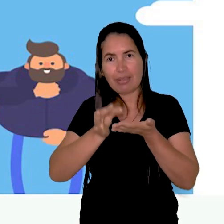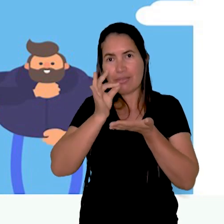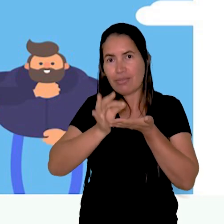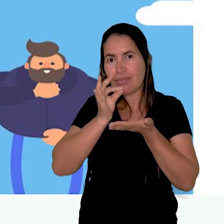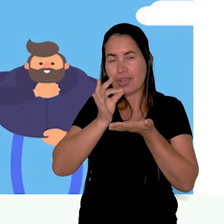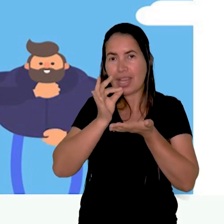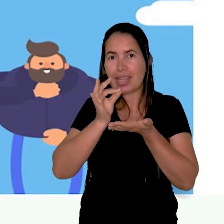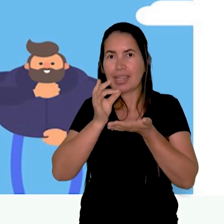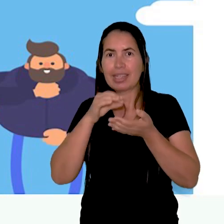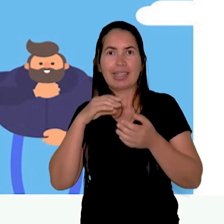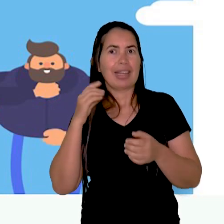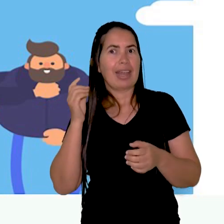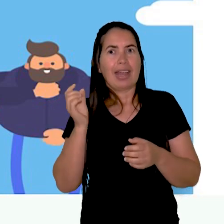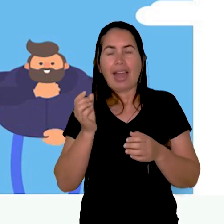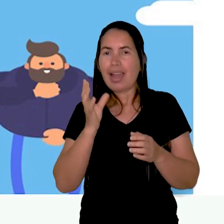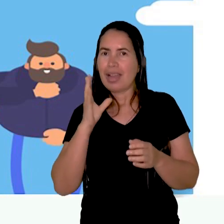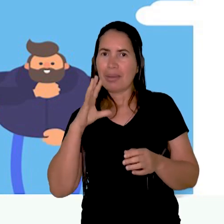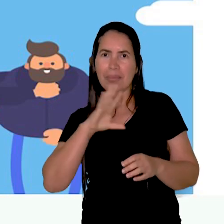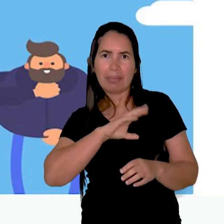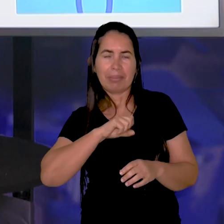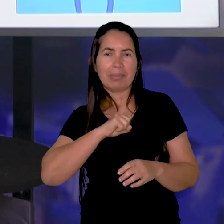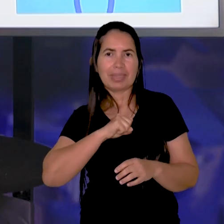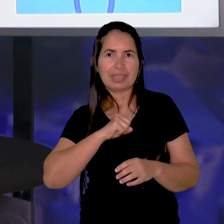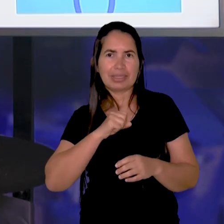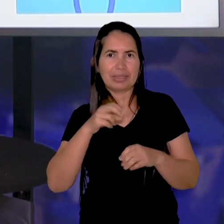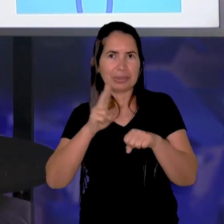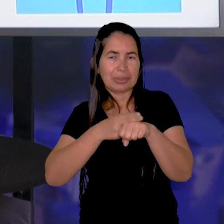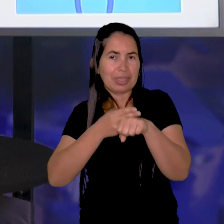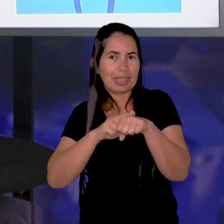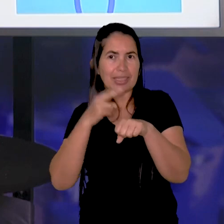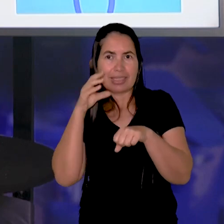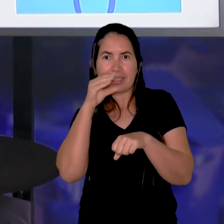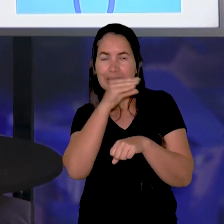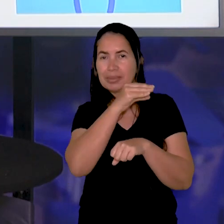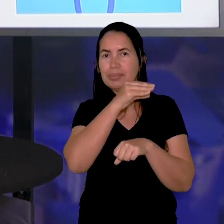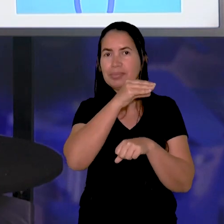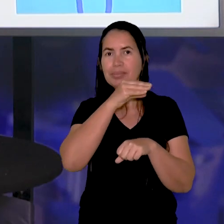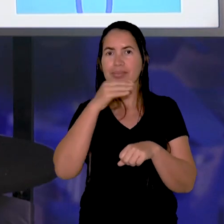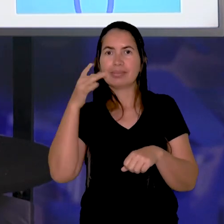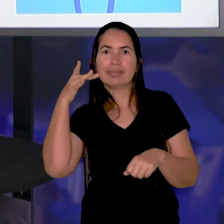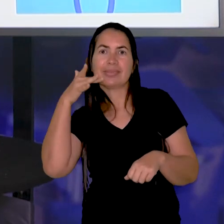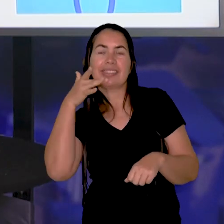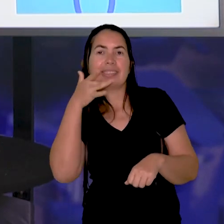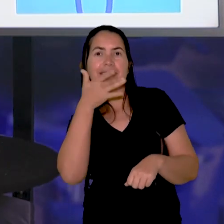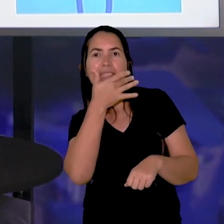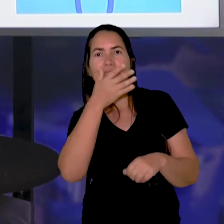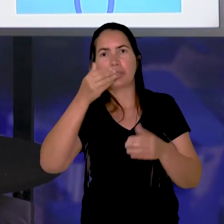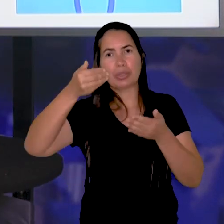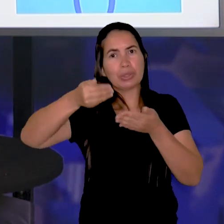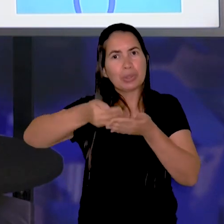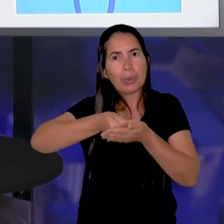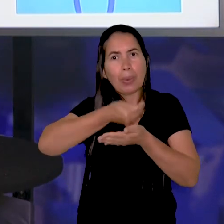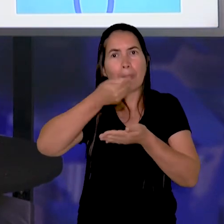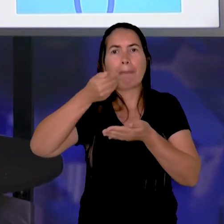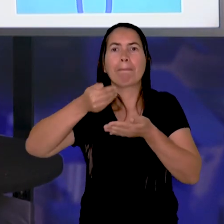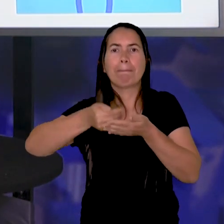adora tomar um chocolate quente? E também uma deliciosa